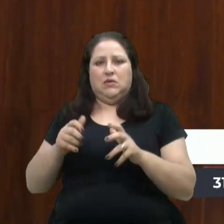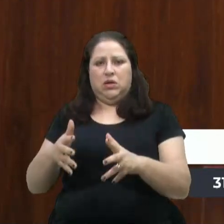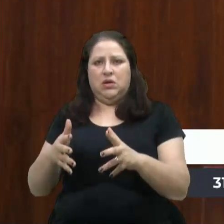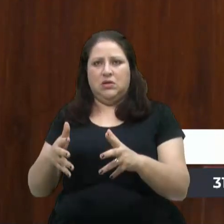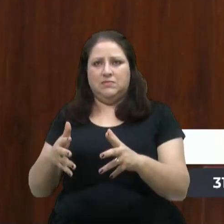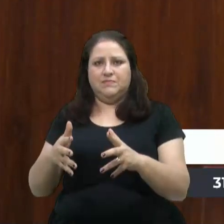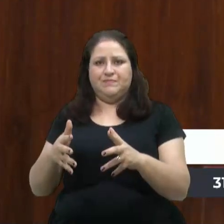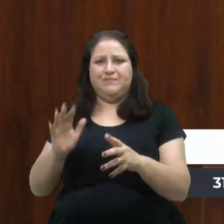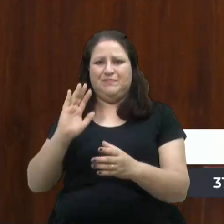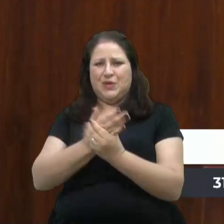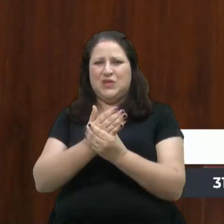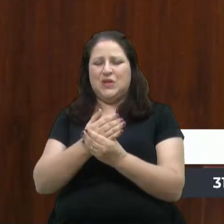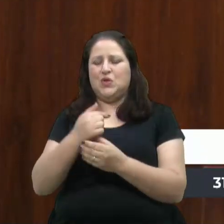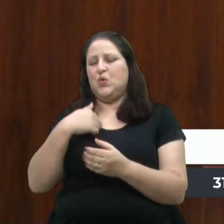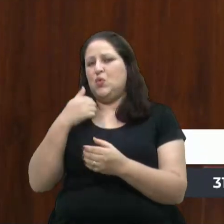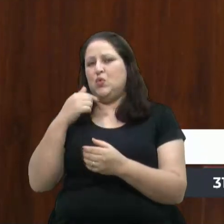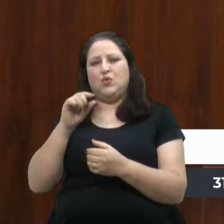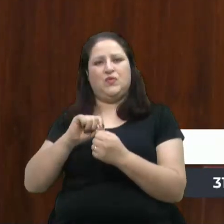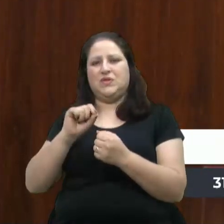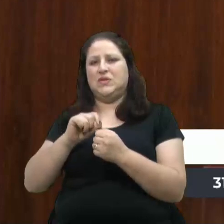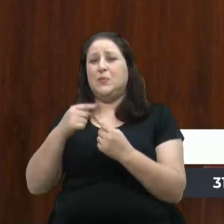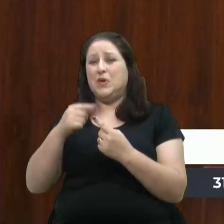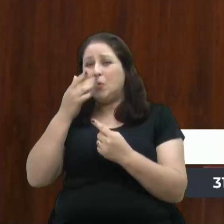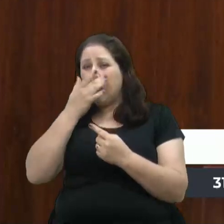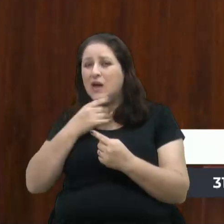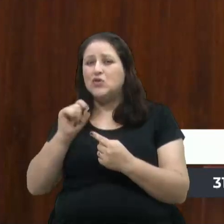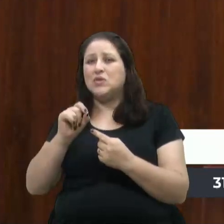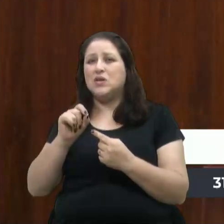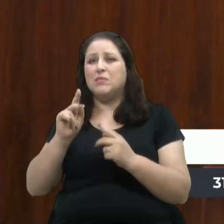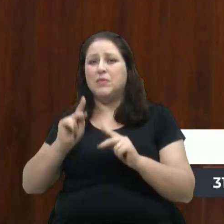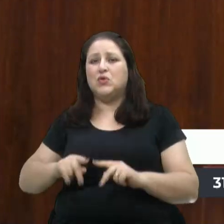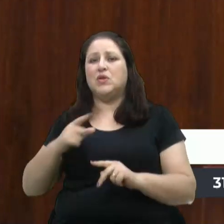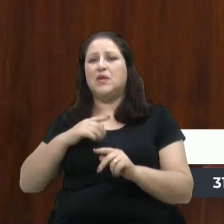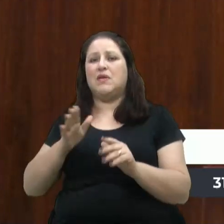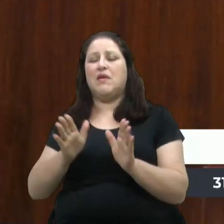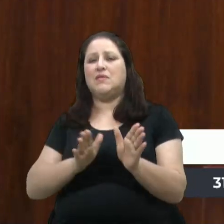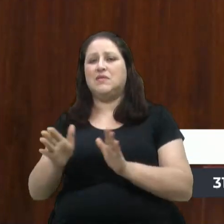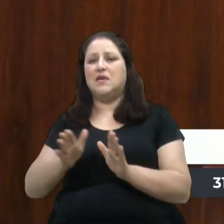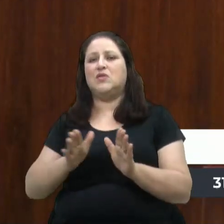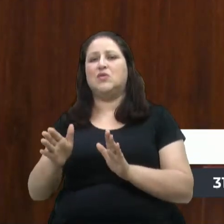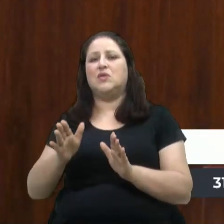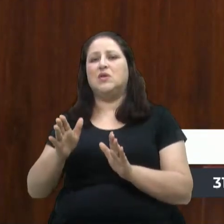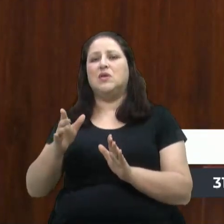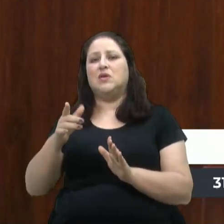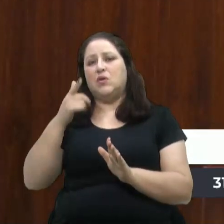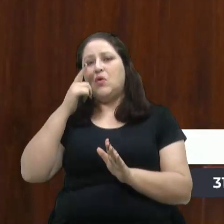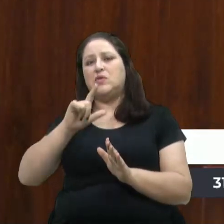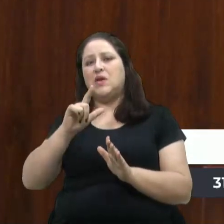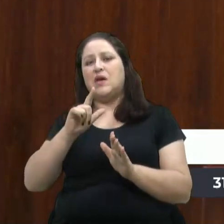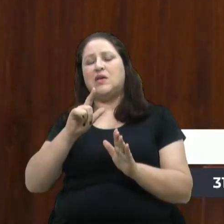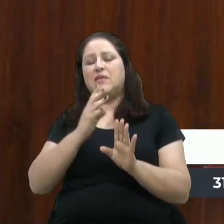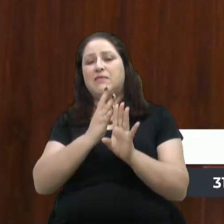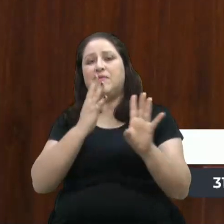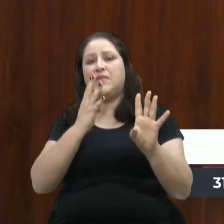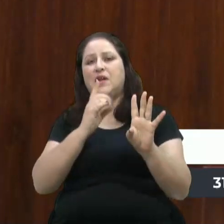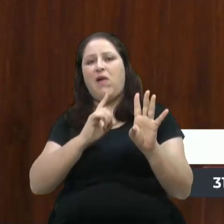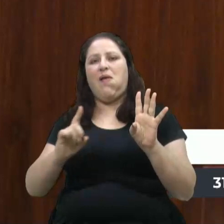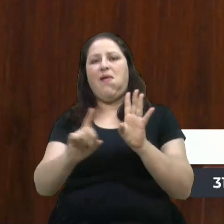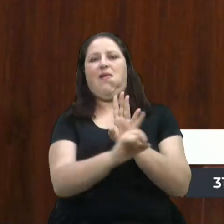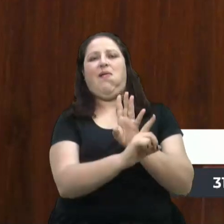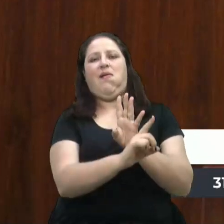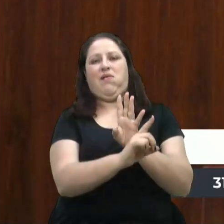porque eu acho isso realmente quem tem acesso acaba passando na frente de outros que por outro motivo não